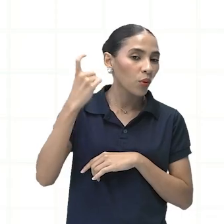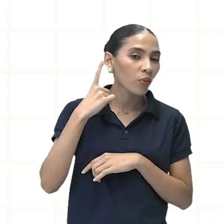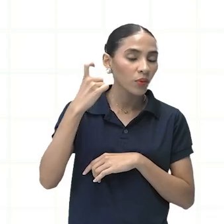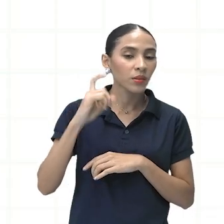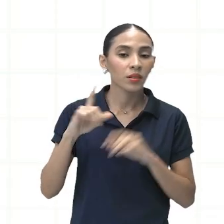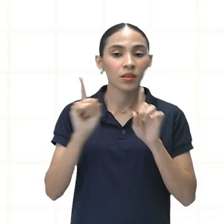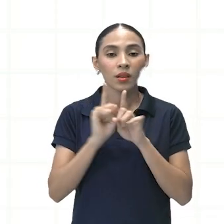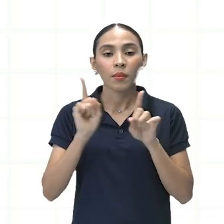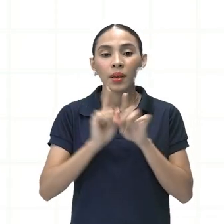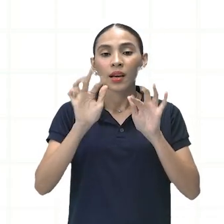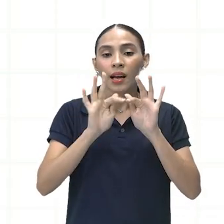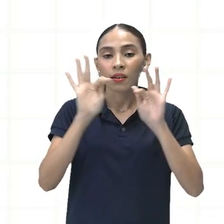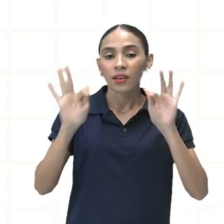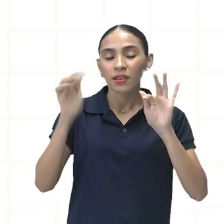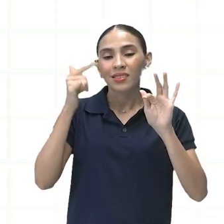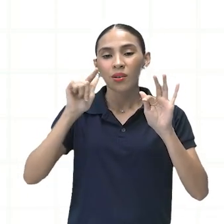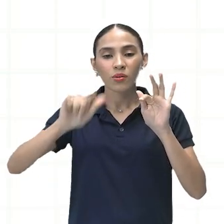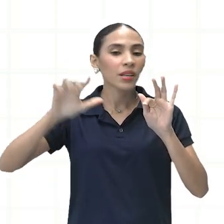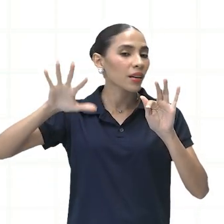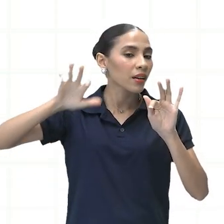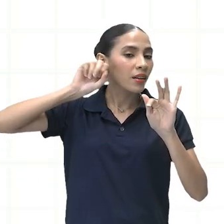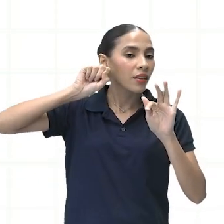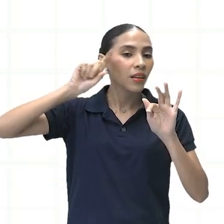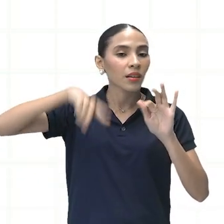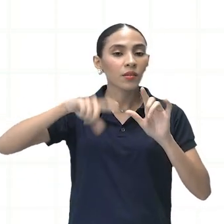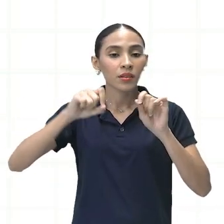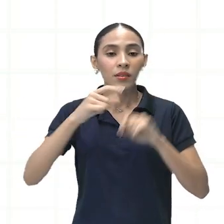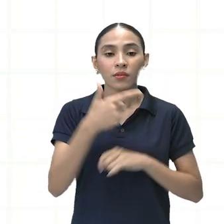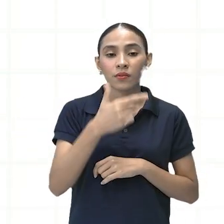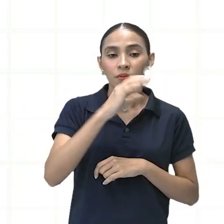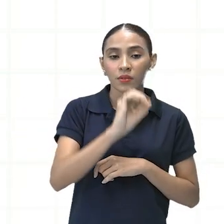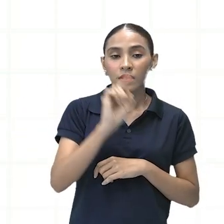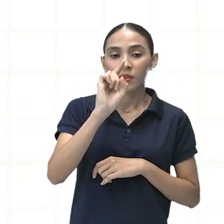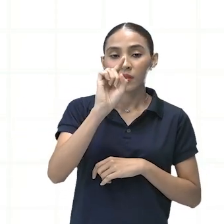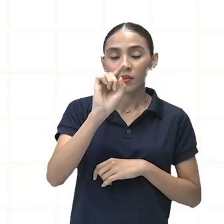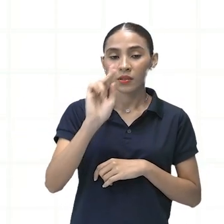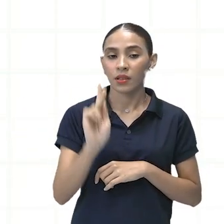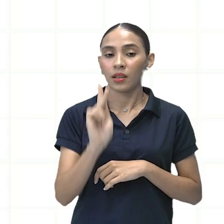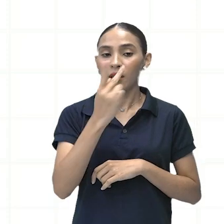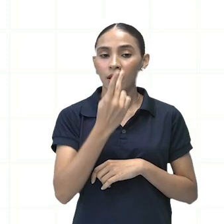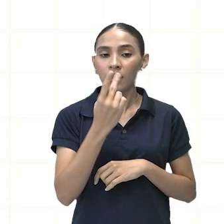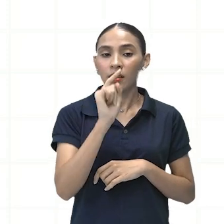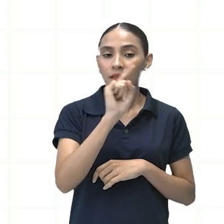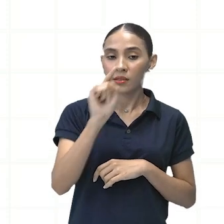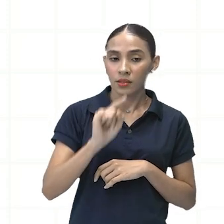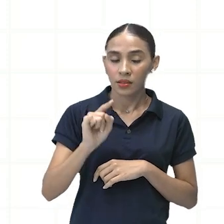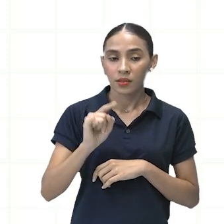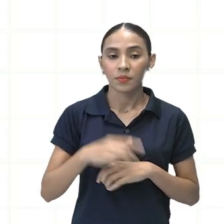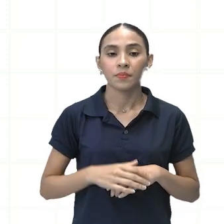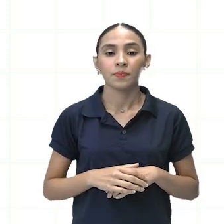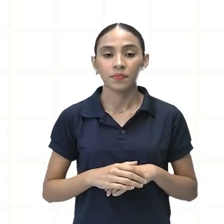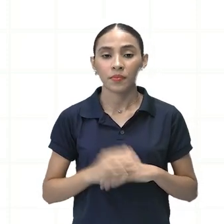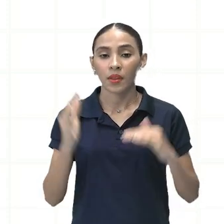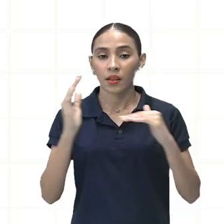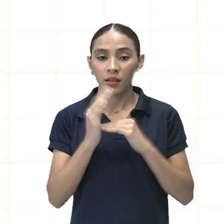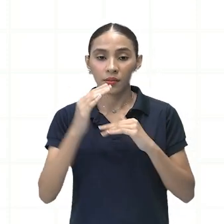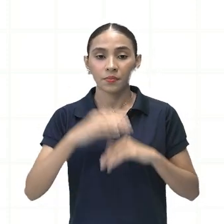a frequência que os nossos ouvidos conseguem captar estão entre 20 Hz e